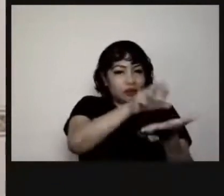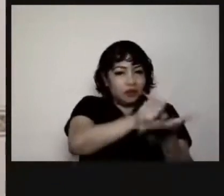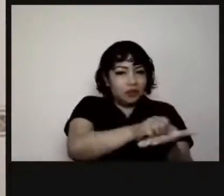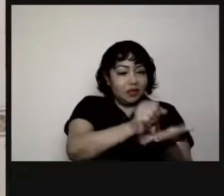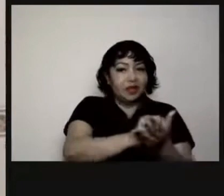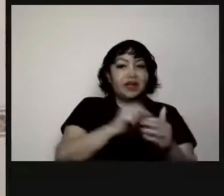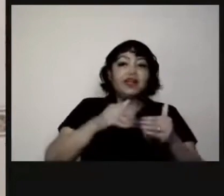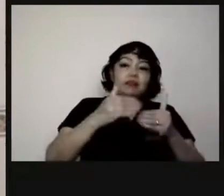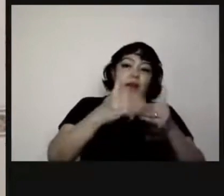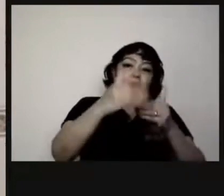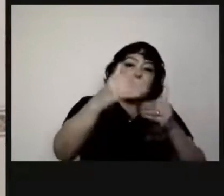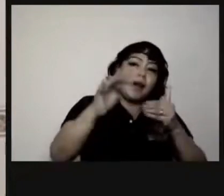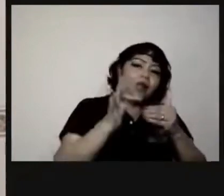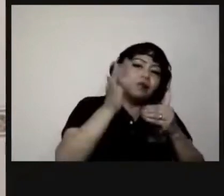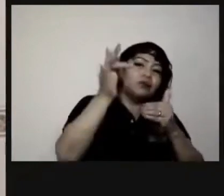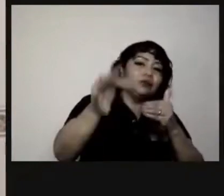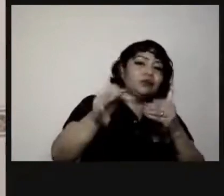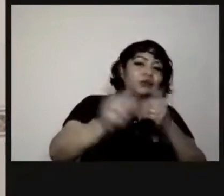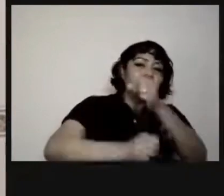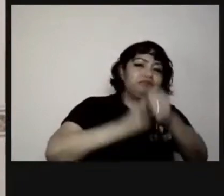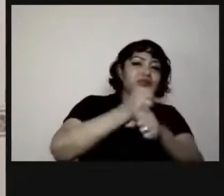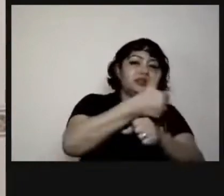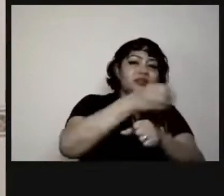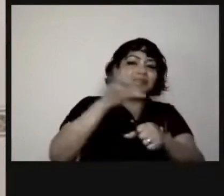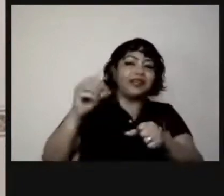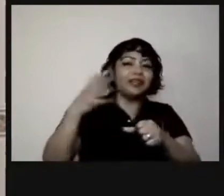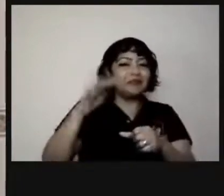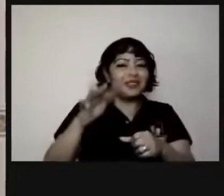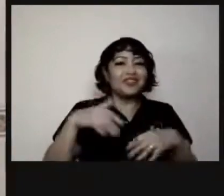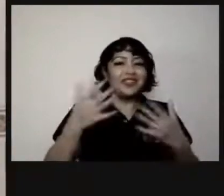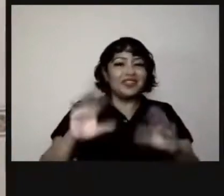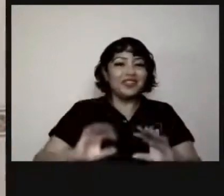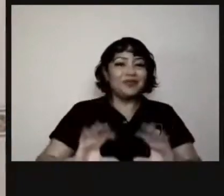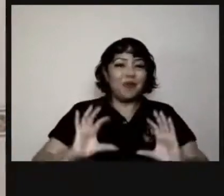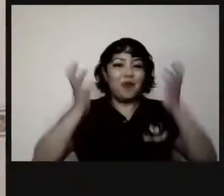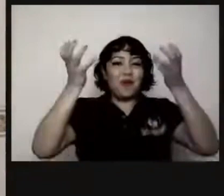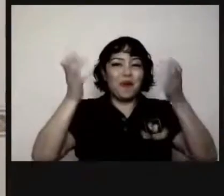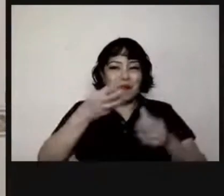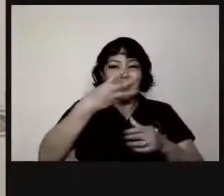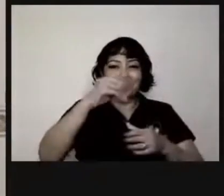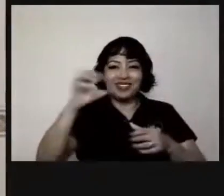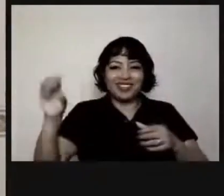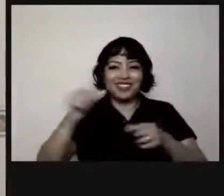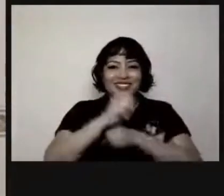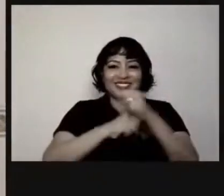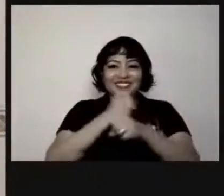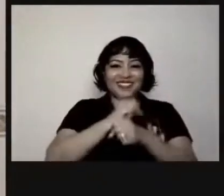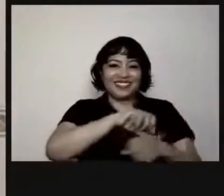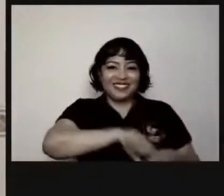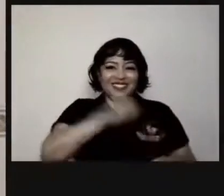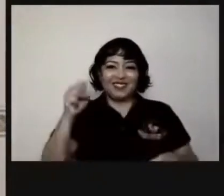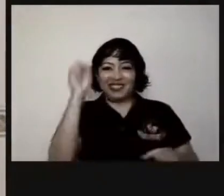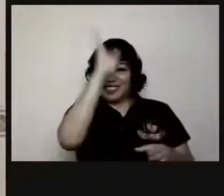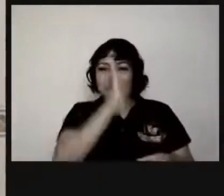100 anos, né, quando estivermos comemorando aí os 300 anos da independência do Brasil,